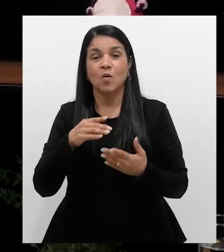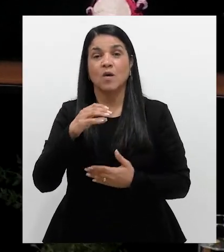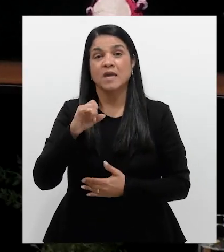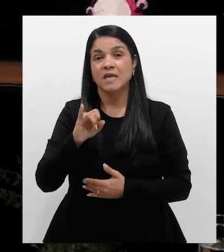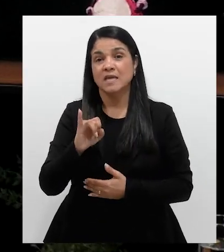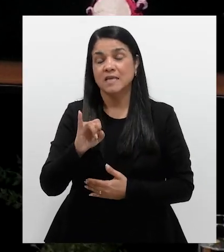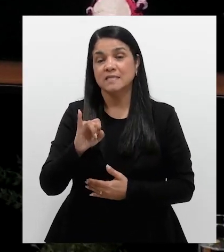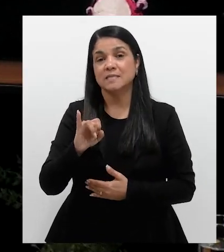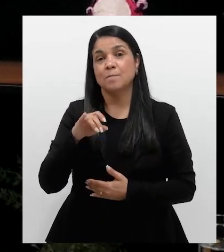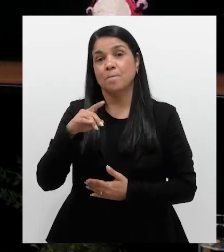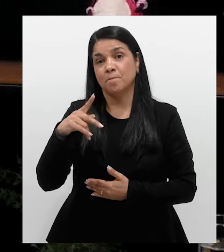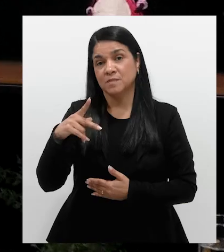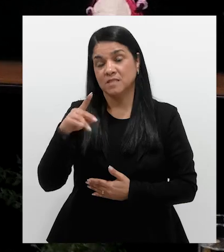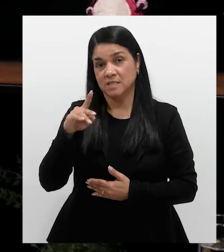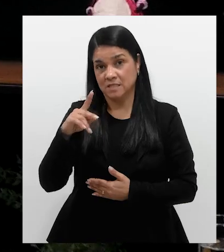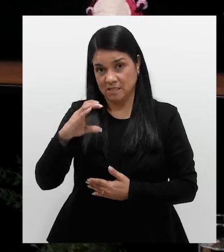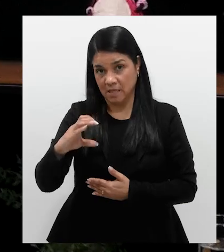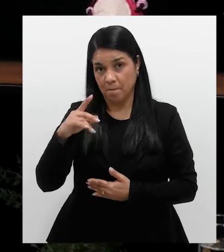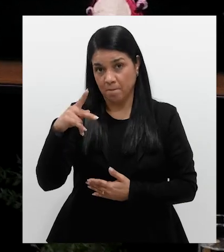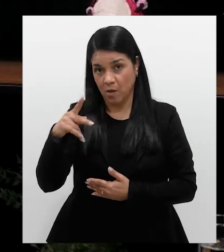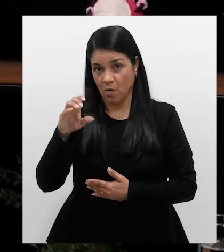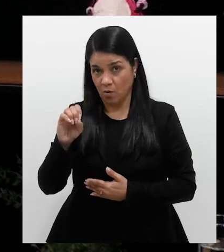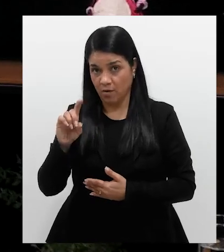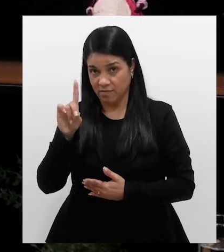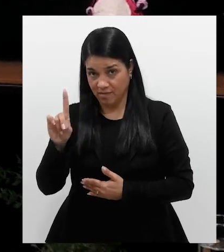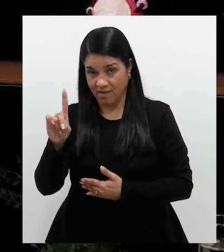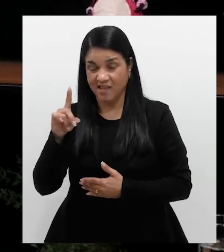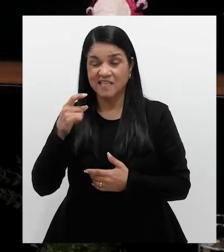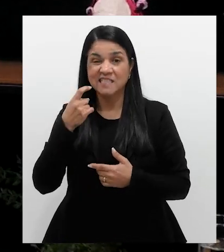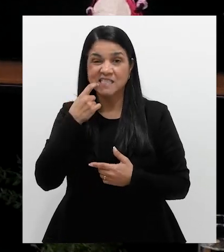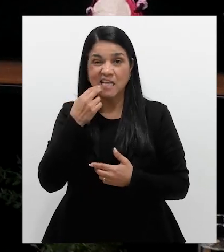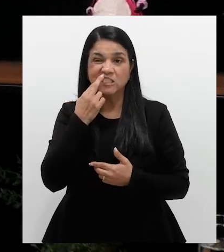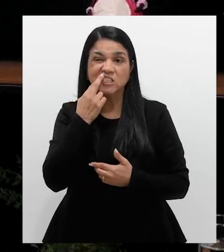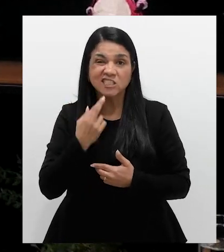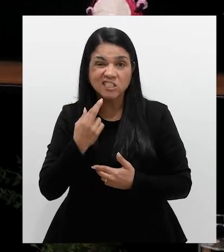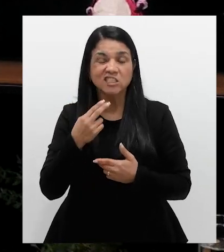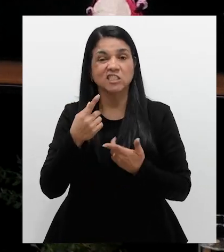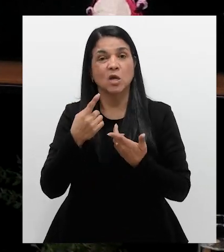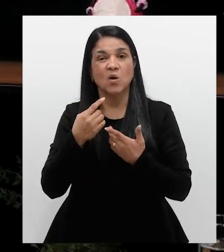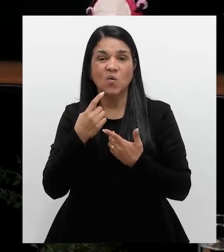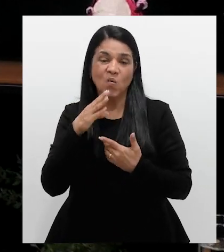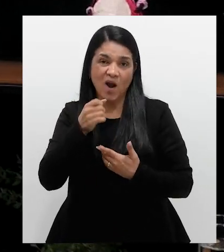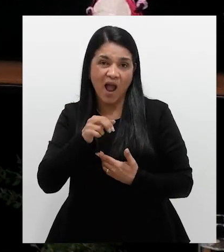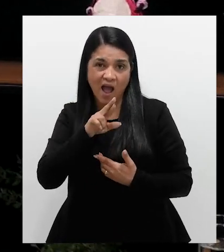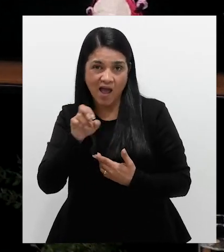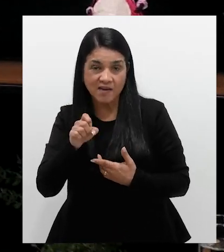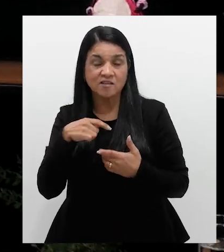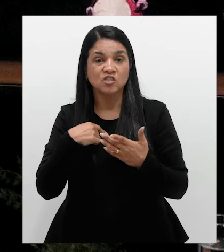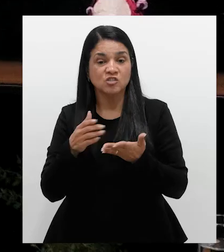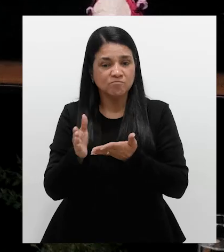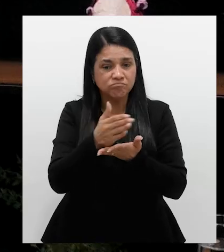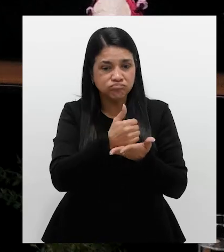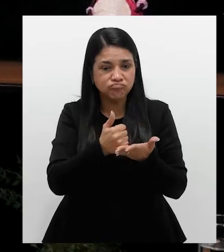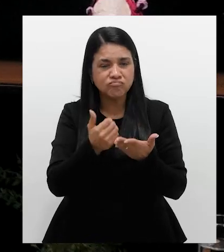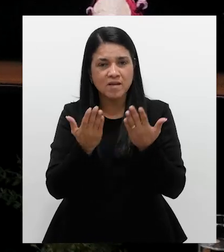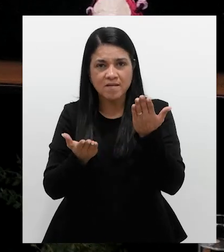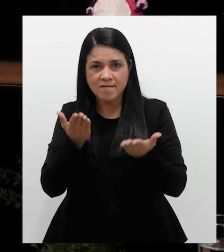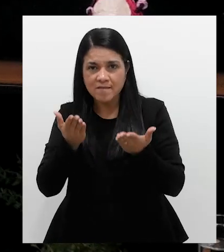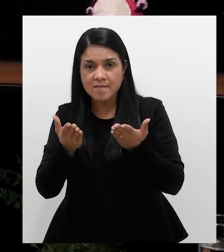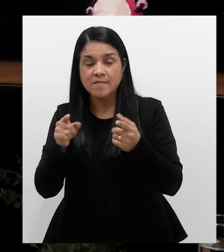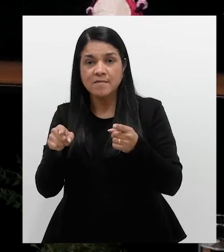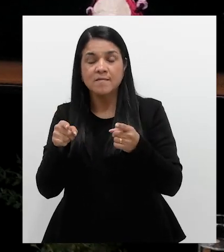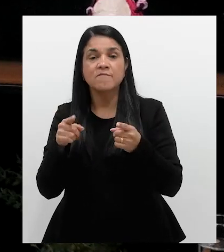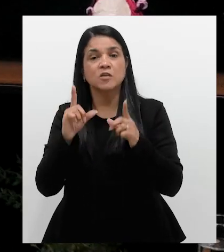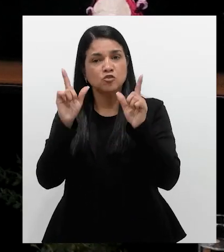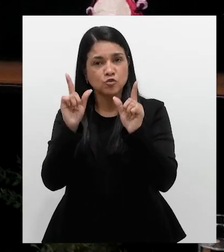CPOD, de dentes cariados, dentes perdidos, obturados, que é um índice que a gente mede, né, de necessidade de condição bucal. E